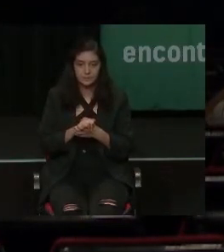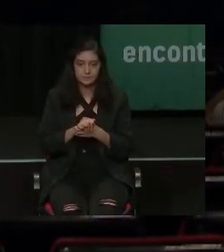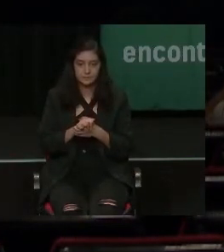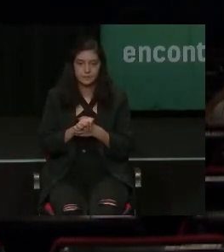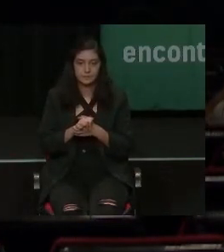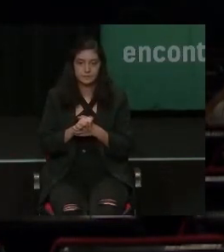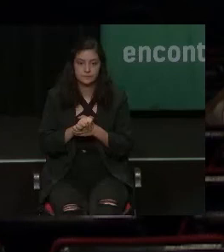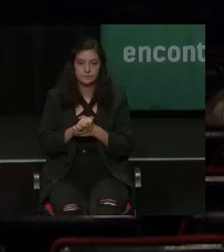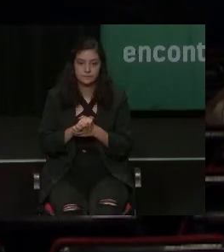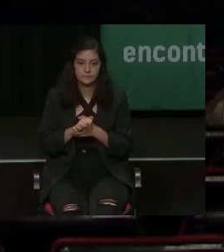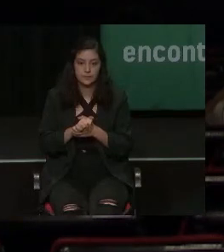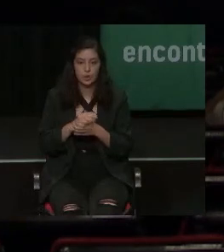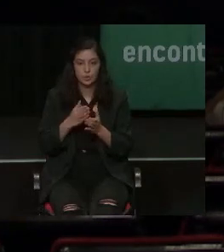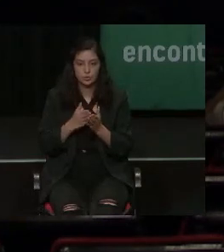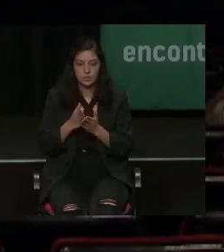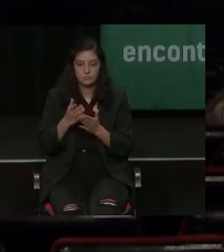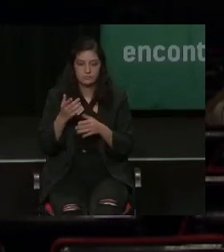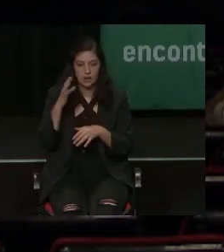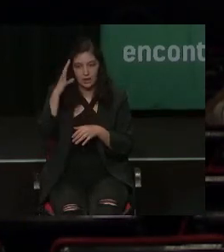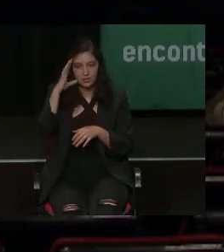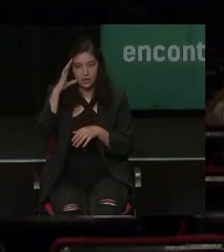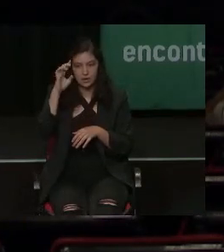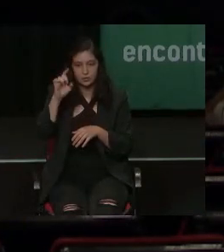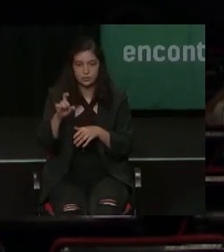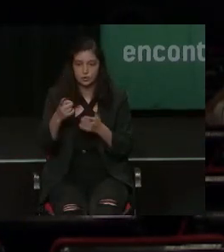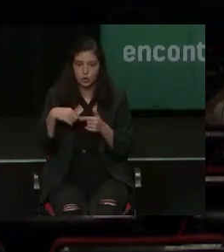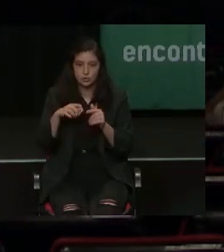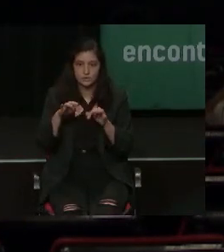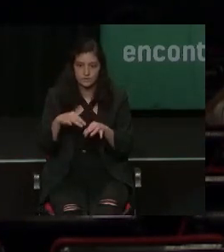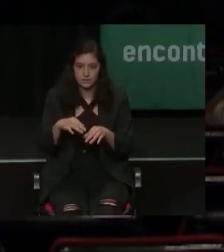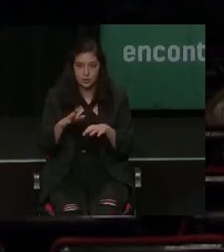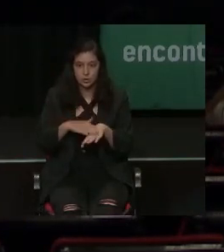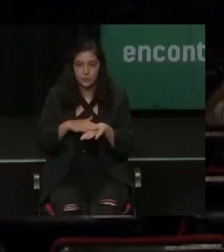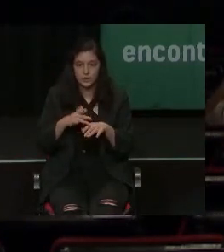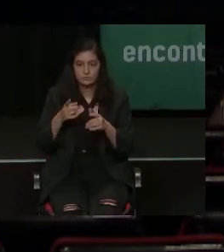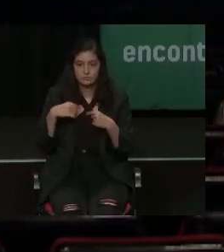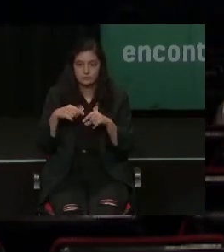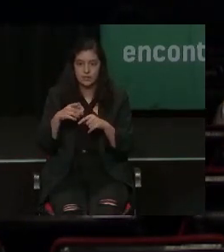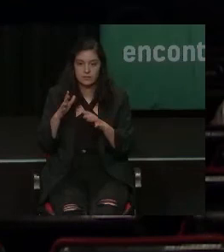Acho que podíamos continuar aqui a tarde toda, mas vamos ter que terminar por causa da sessão de